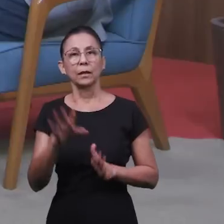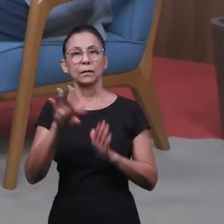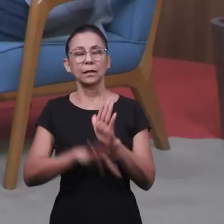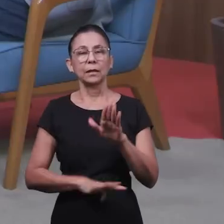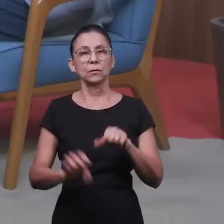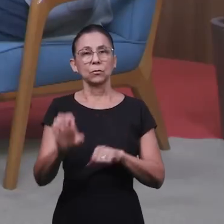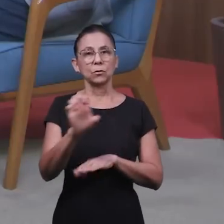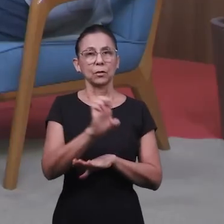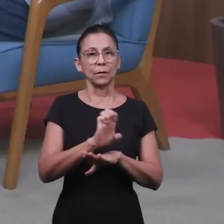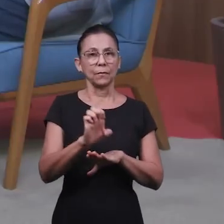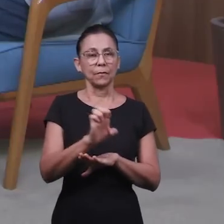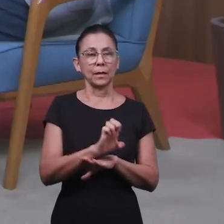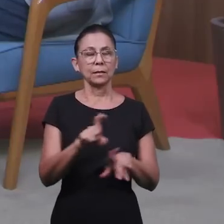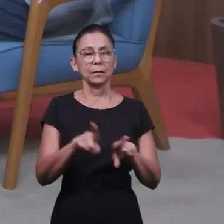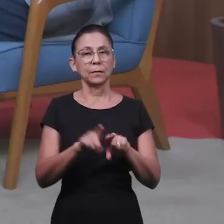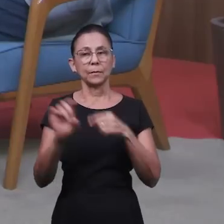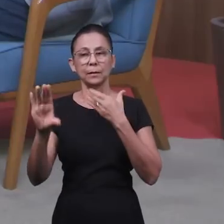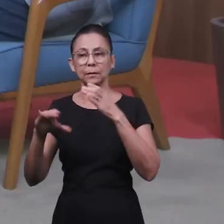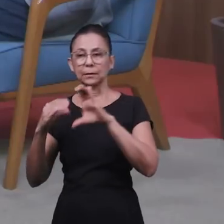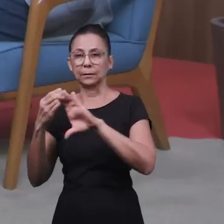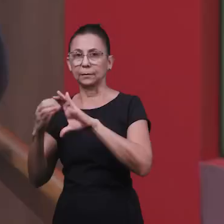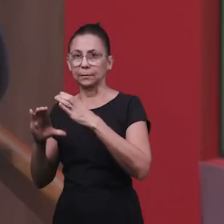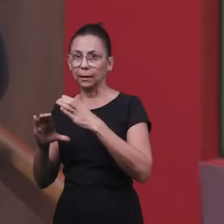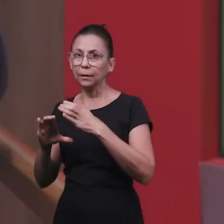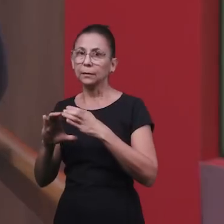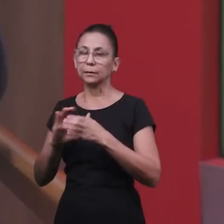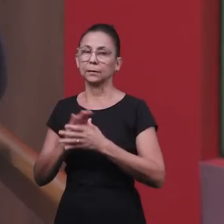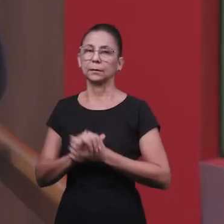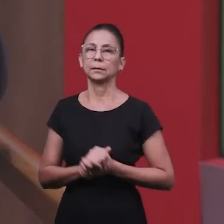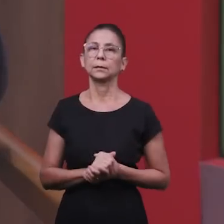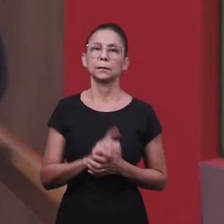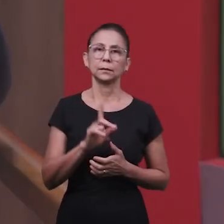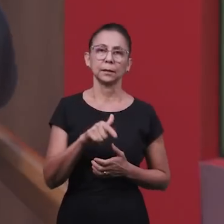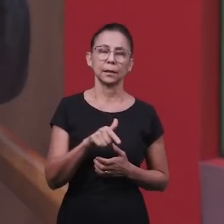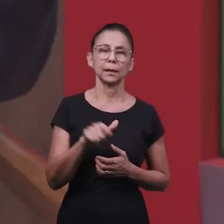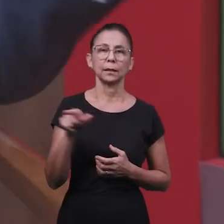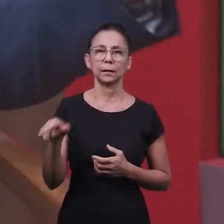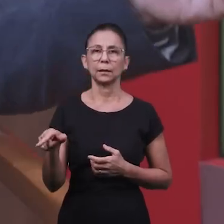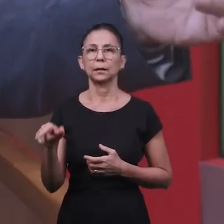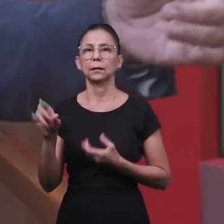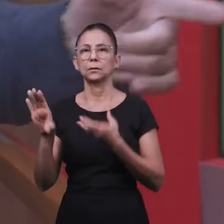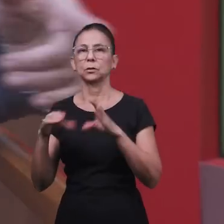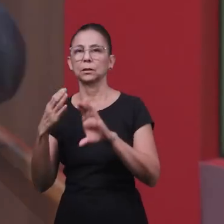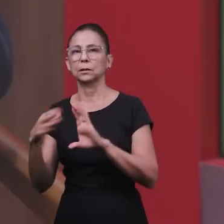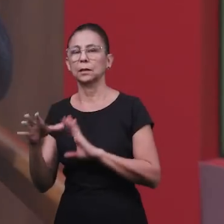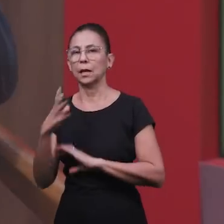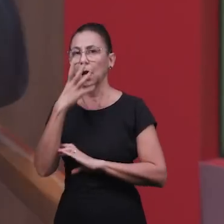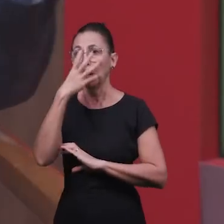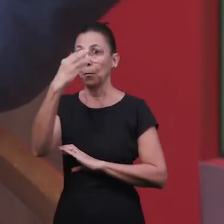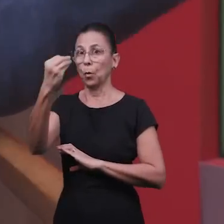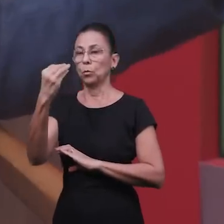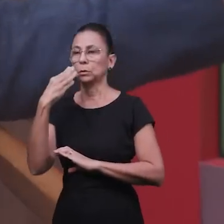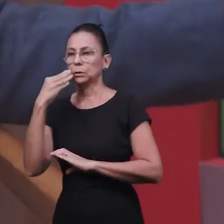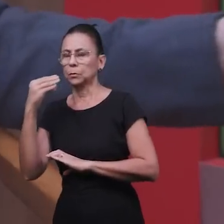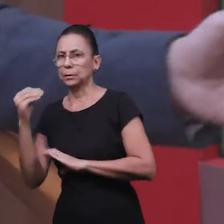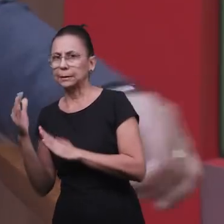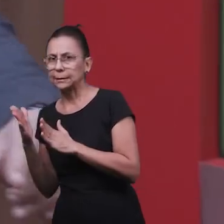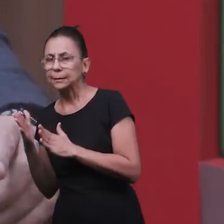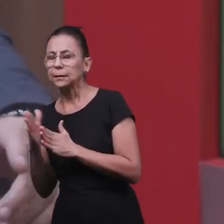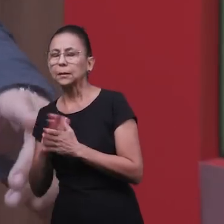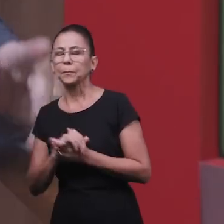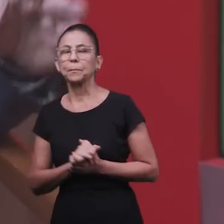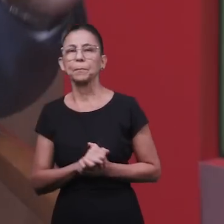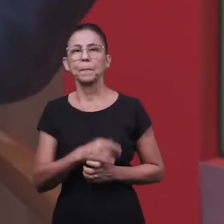desse texto de Efésios com o de Cantares, apanhar-me as raposas e as raposinhas, o Sérgio já fez essa introdução